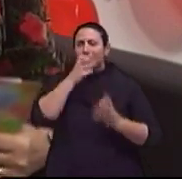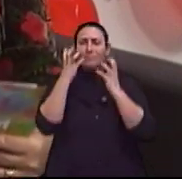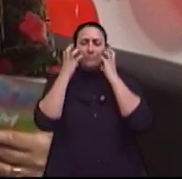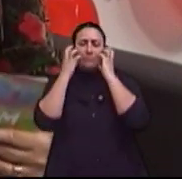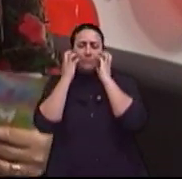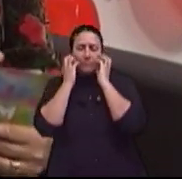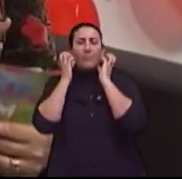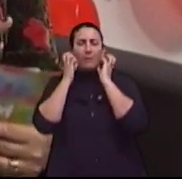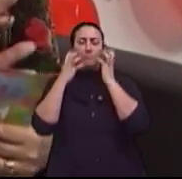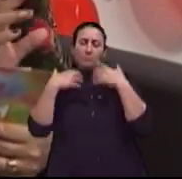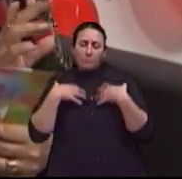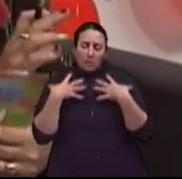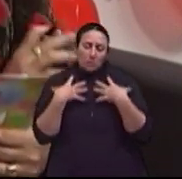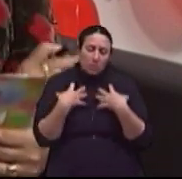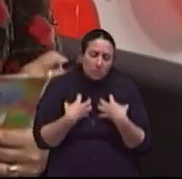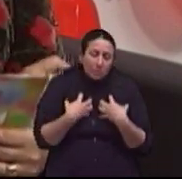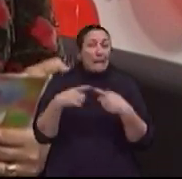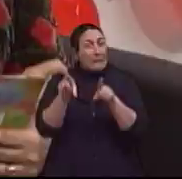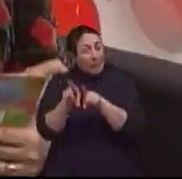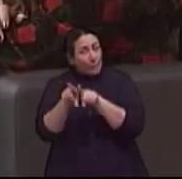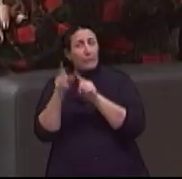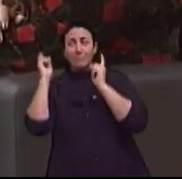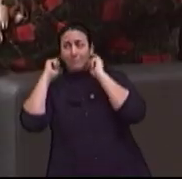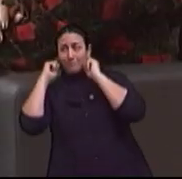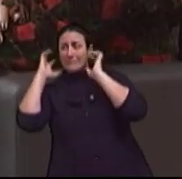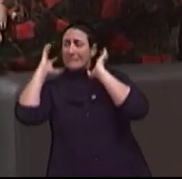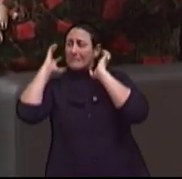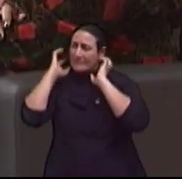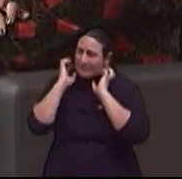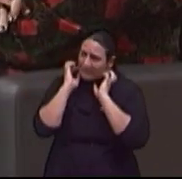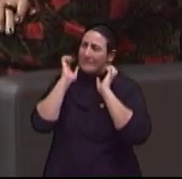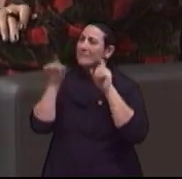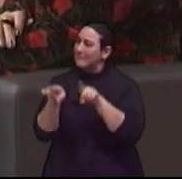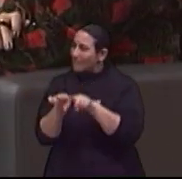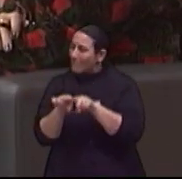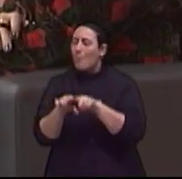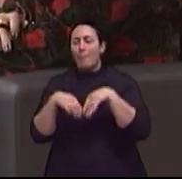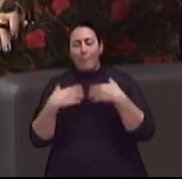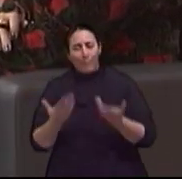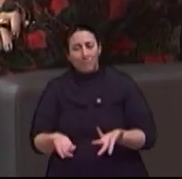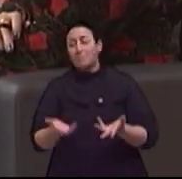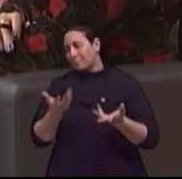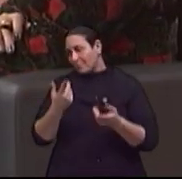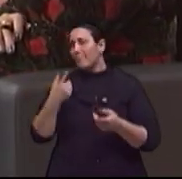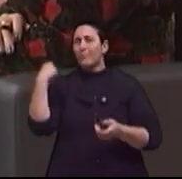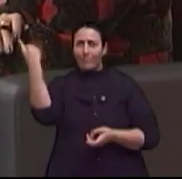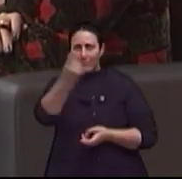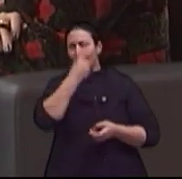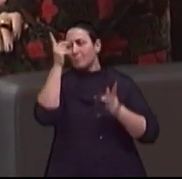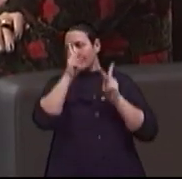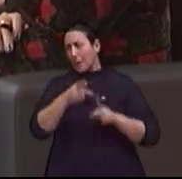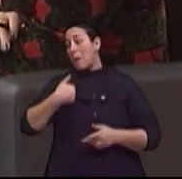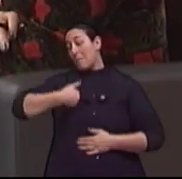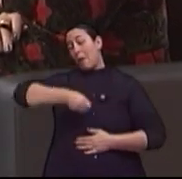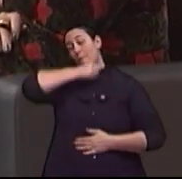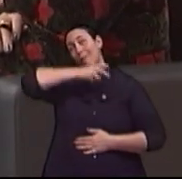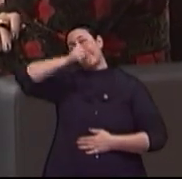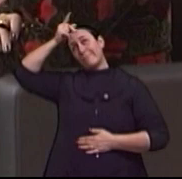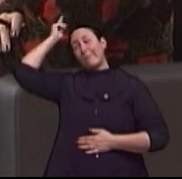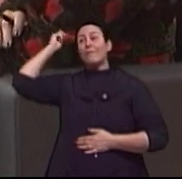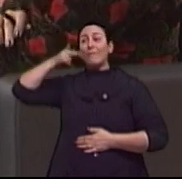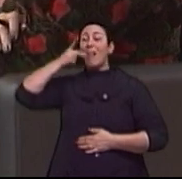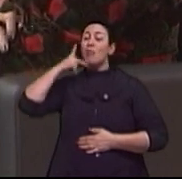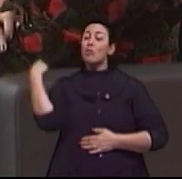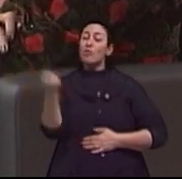nosso organismo a gente sabe que existe né com o tempo aqui ninguém vai ficar para semente já dizia a minha avó tão sábia